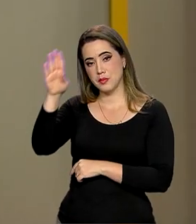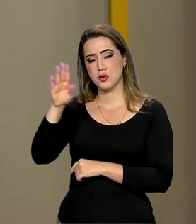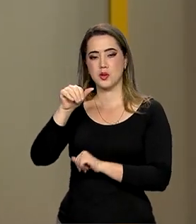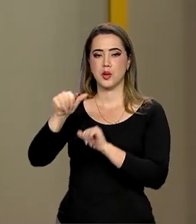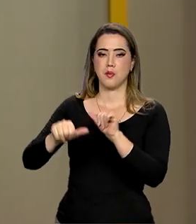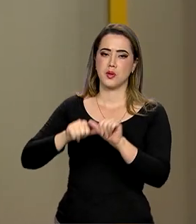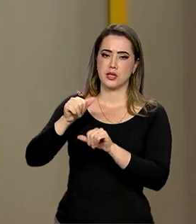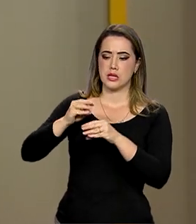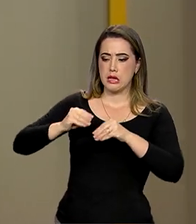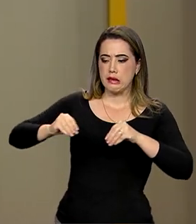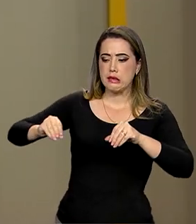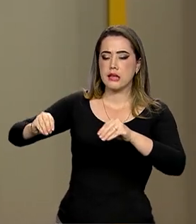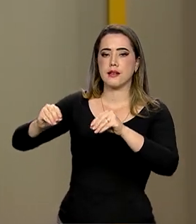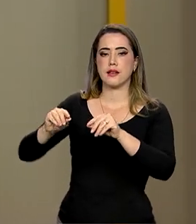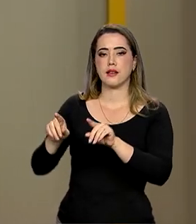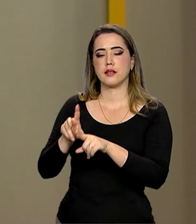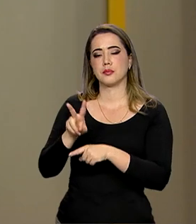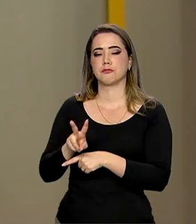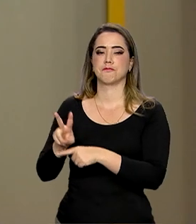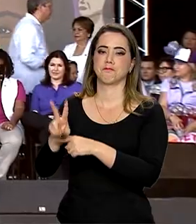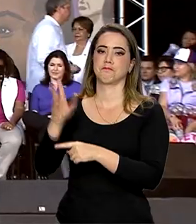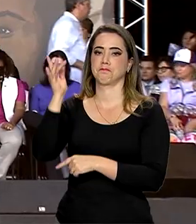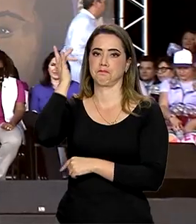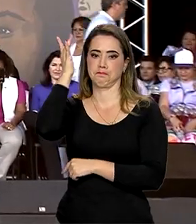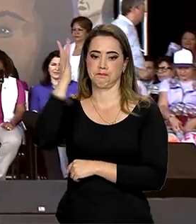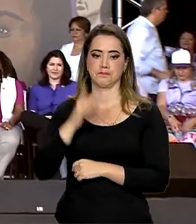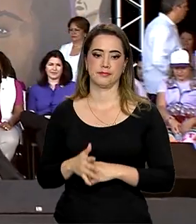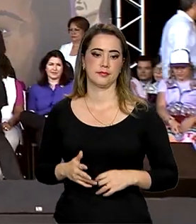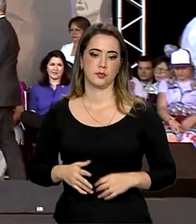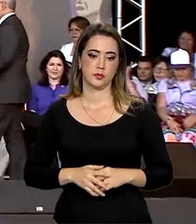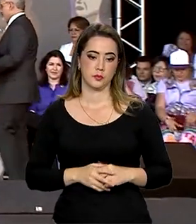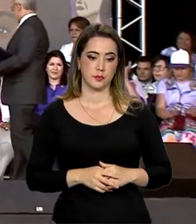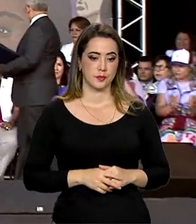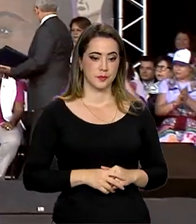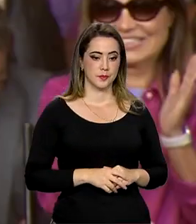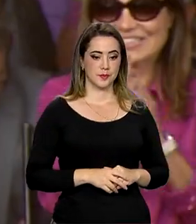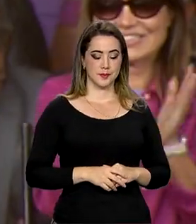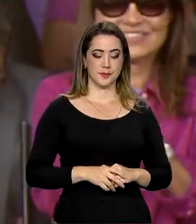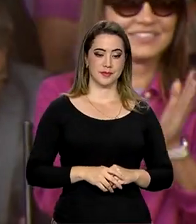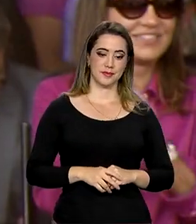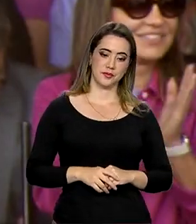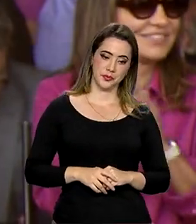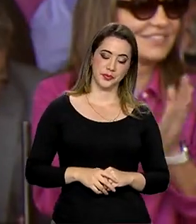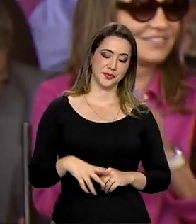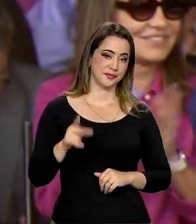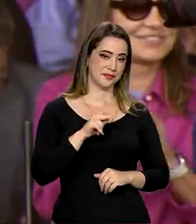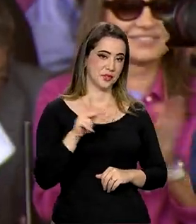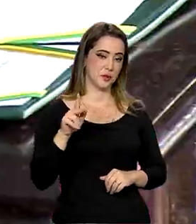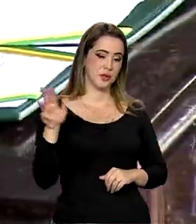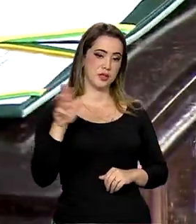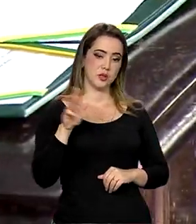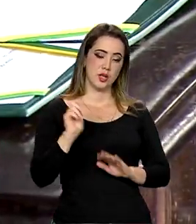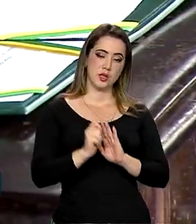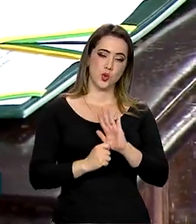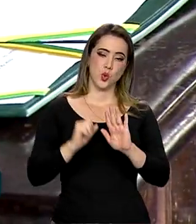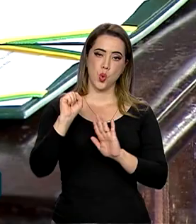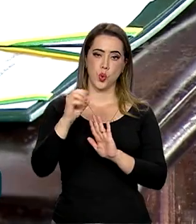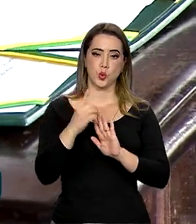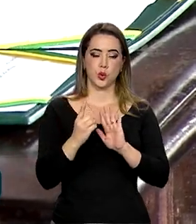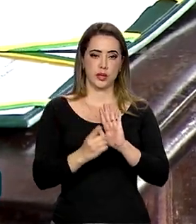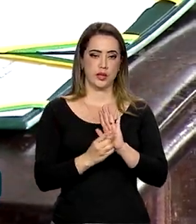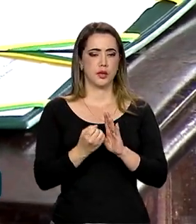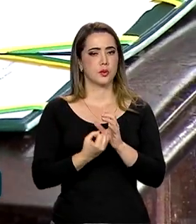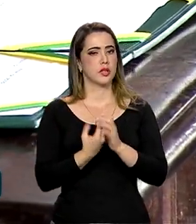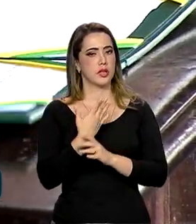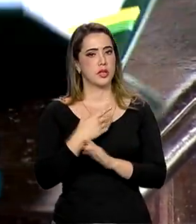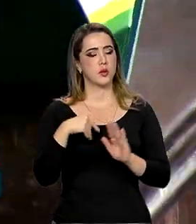reforma agrária e crédito facilitado. O presidente Lula assinou 8 decretos, entre eles o que cria o